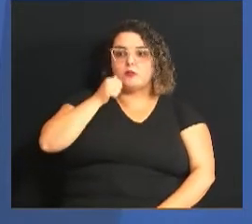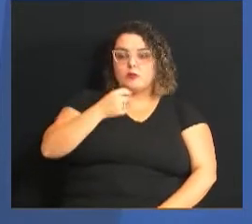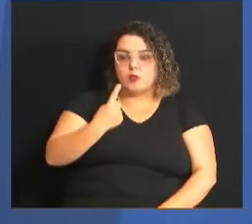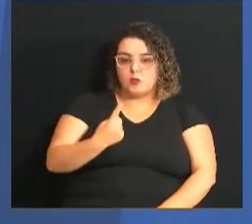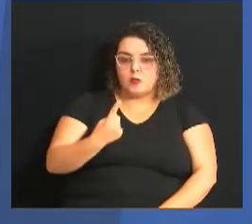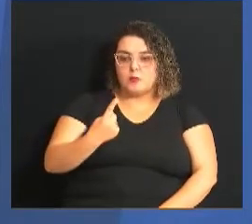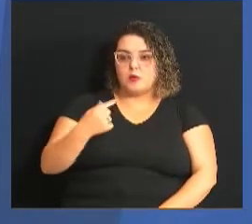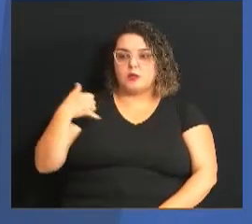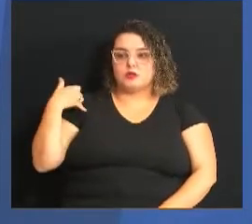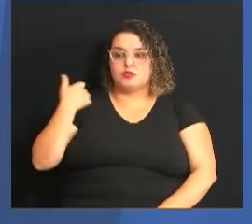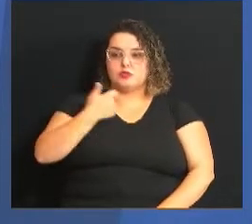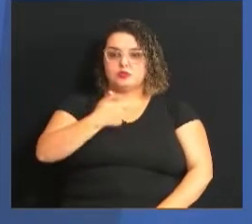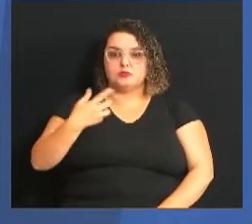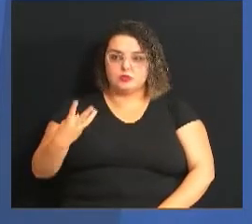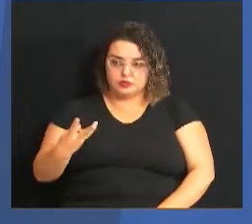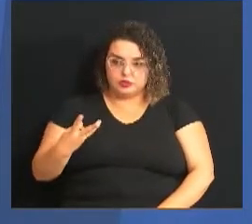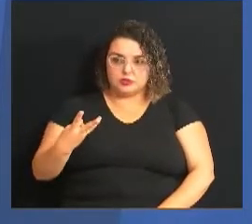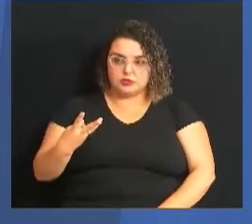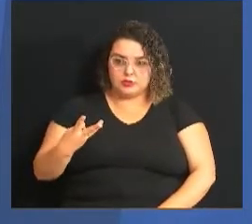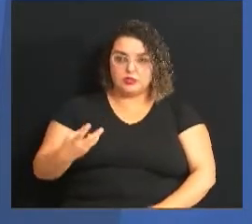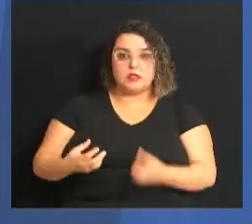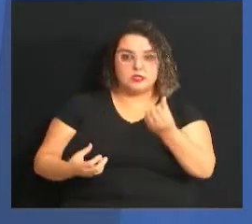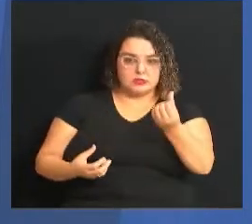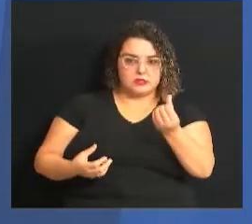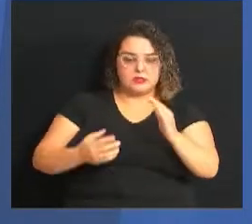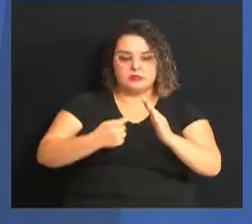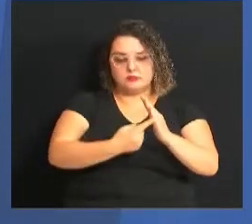anos. 6 deles saíram do isolamento. Os